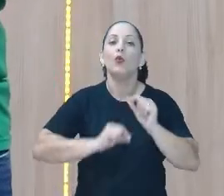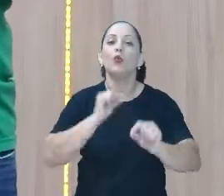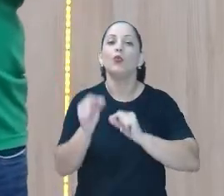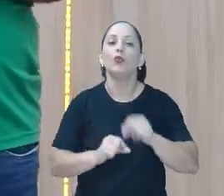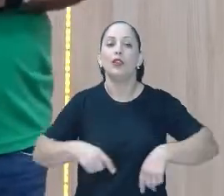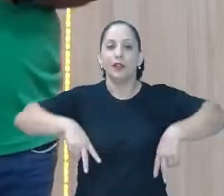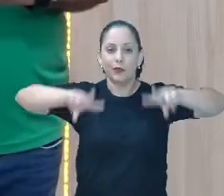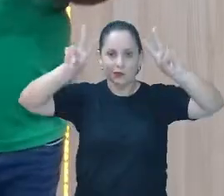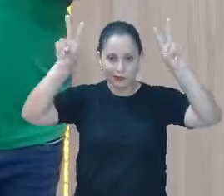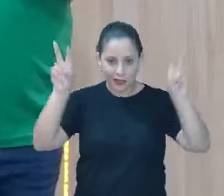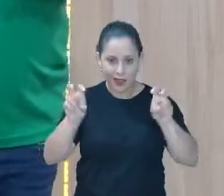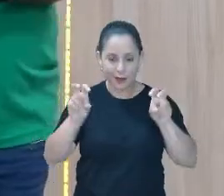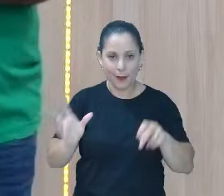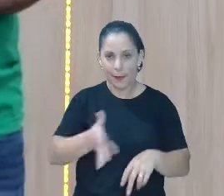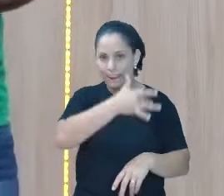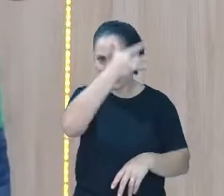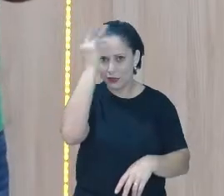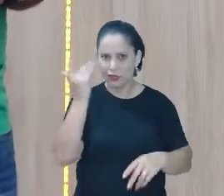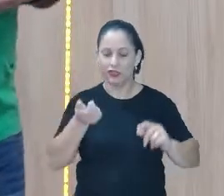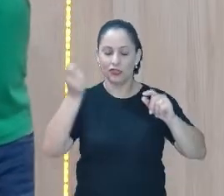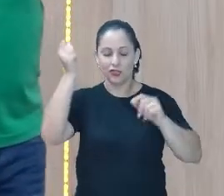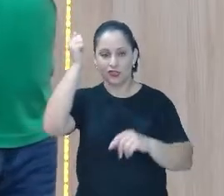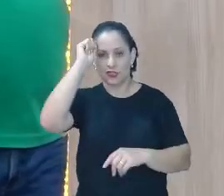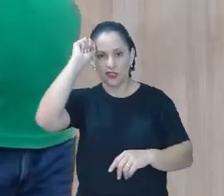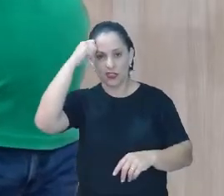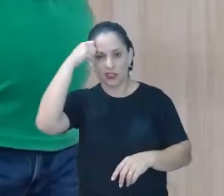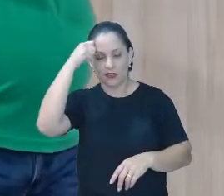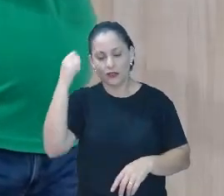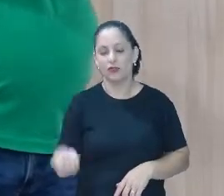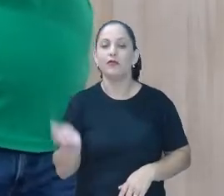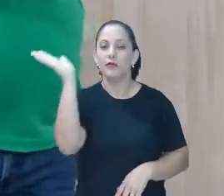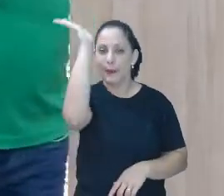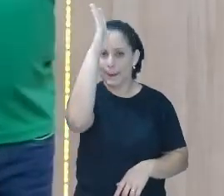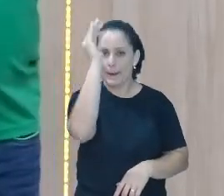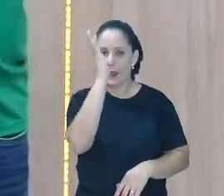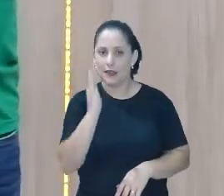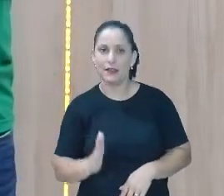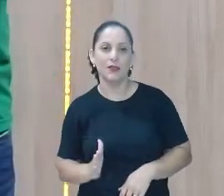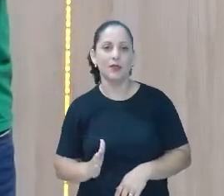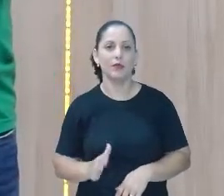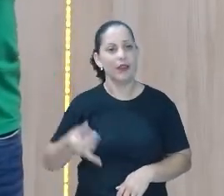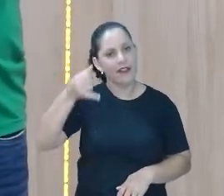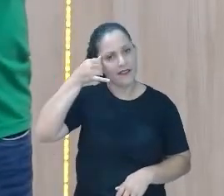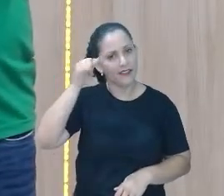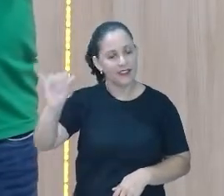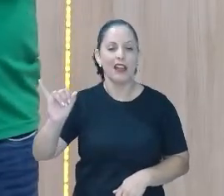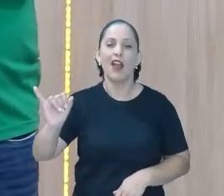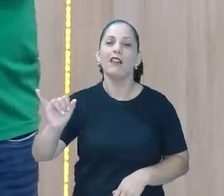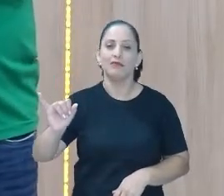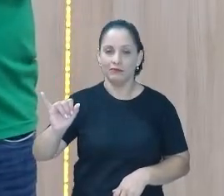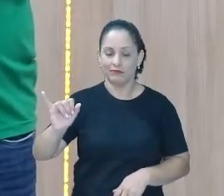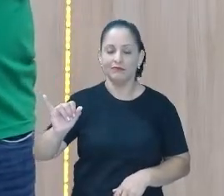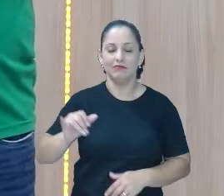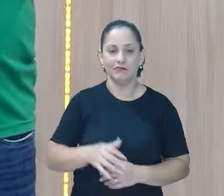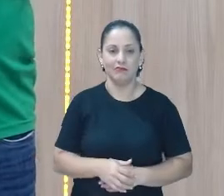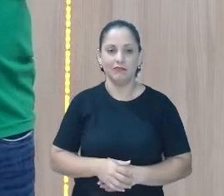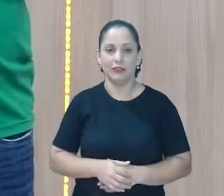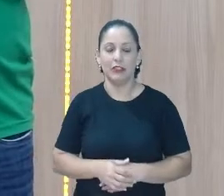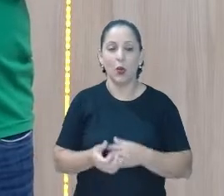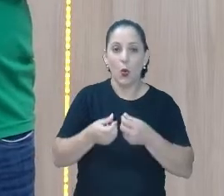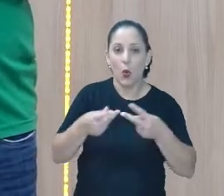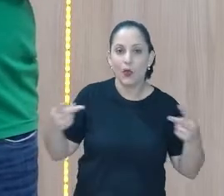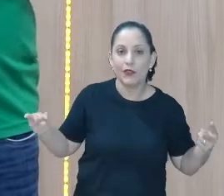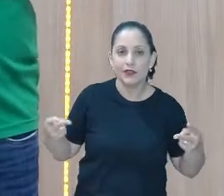de pessoas negras, né, no Brasil é importante para que a gente não repita, né, aqueles episódios, né, que